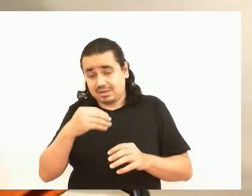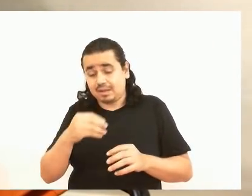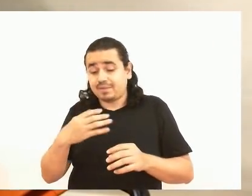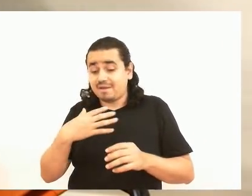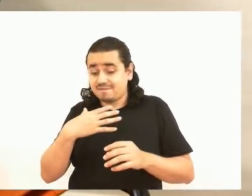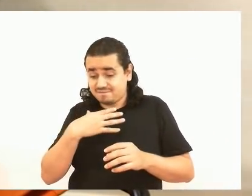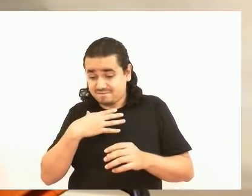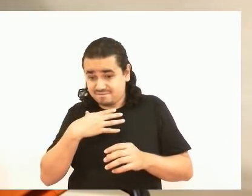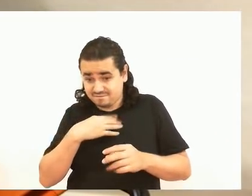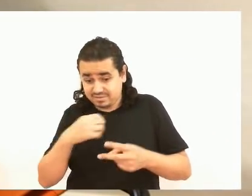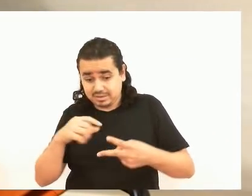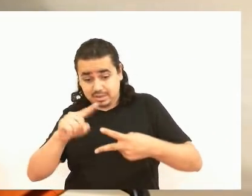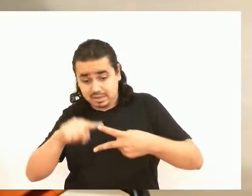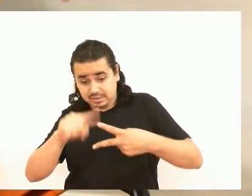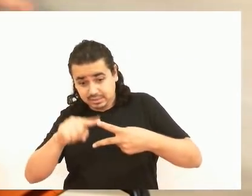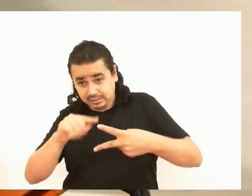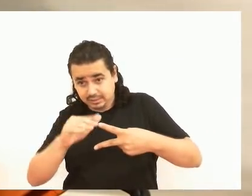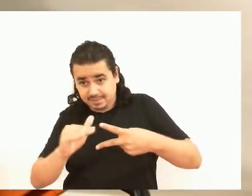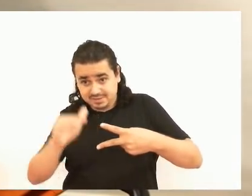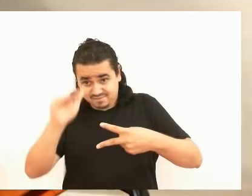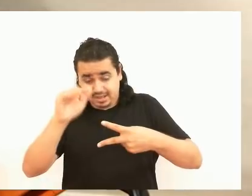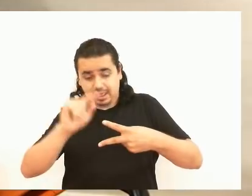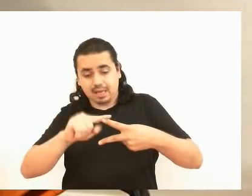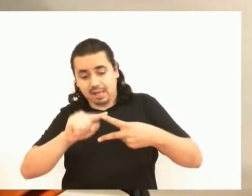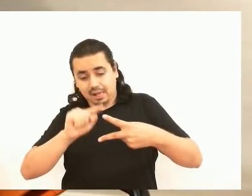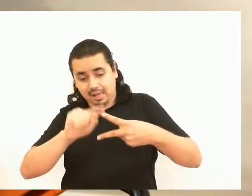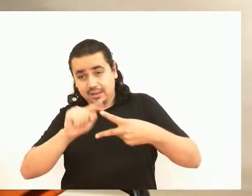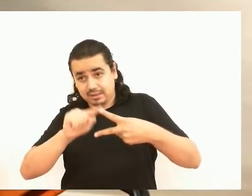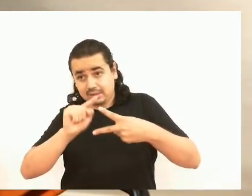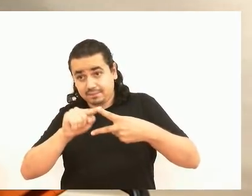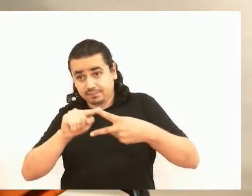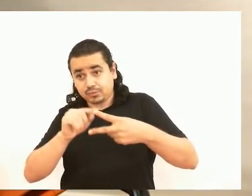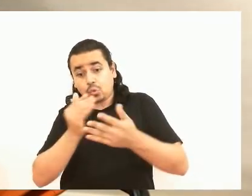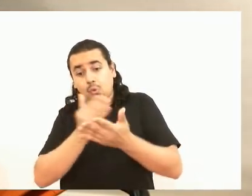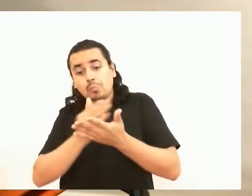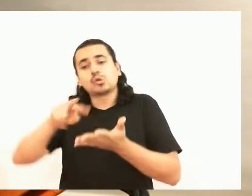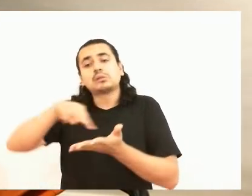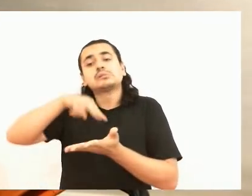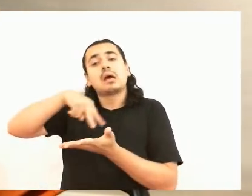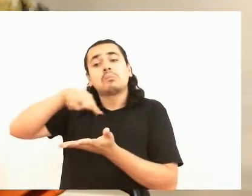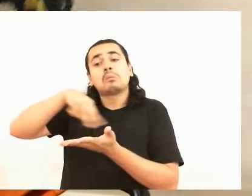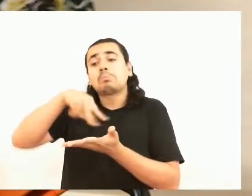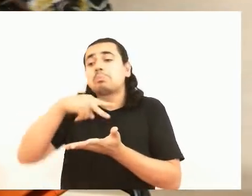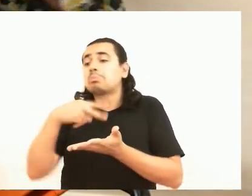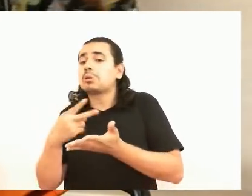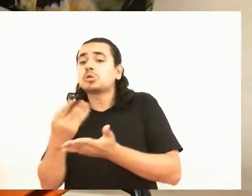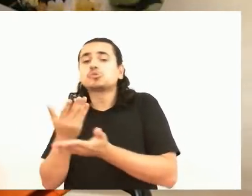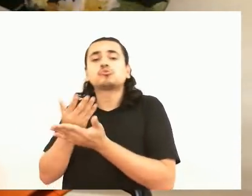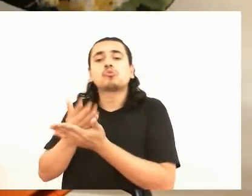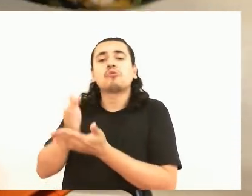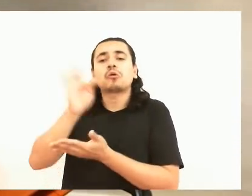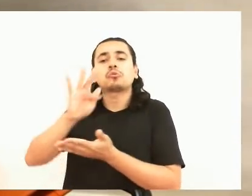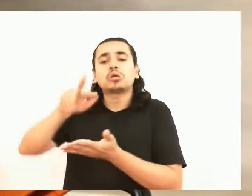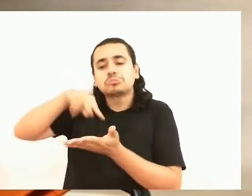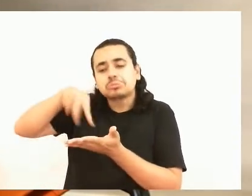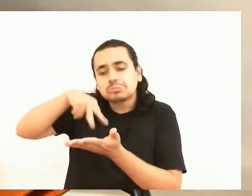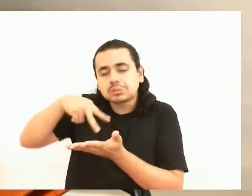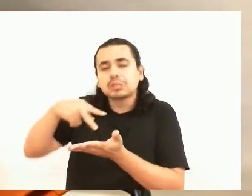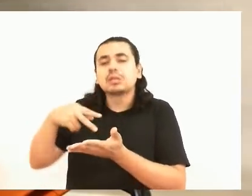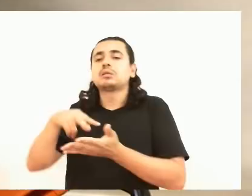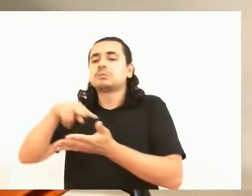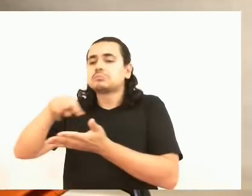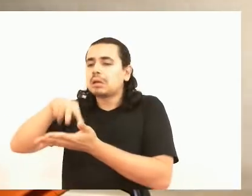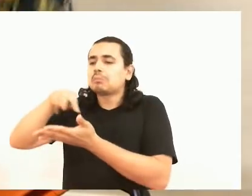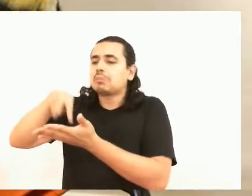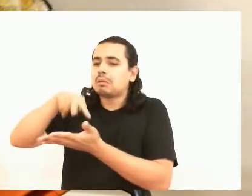velha ela se se aprofundou na dança fez faculdade de dança fez dança comigo todo esse